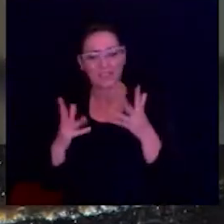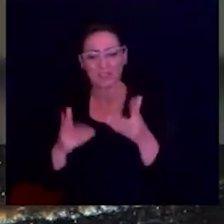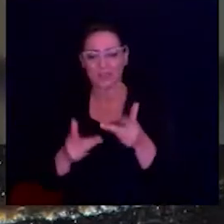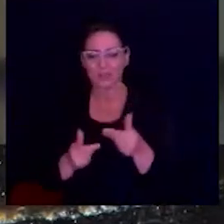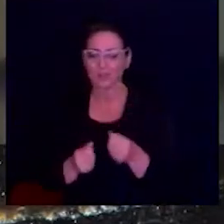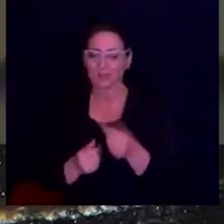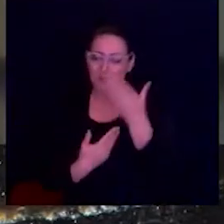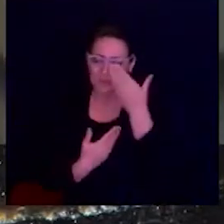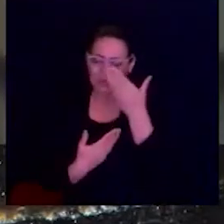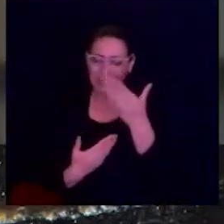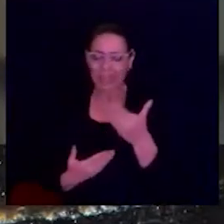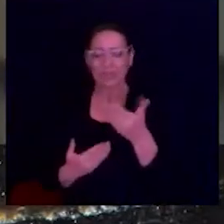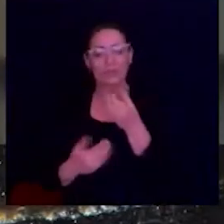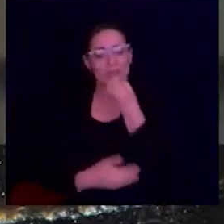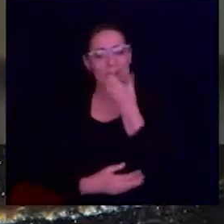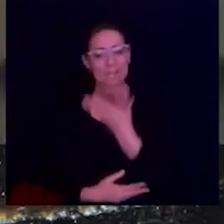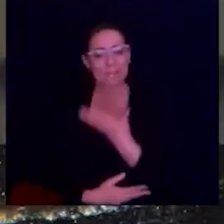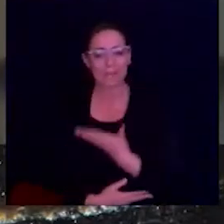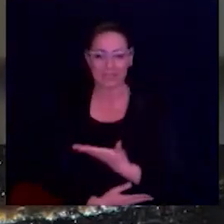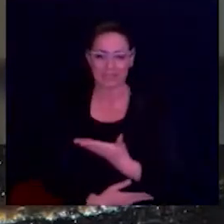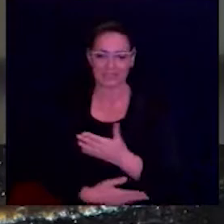bem.